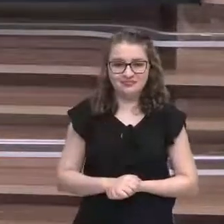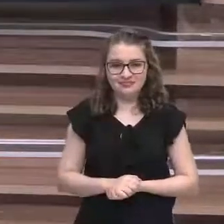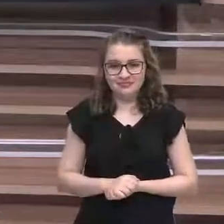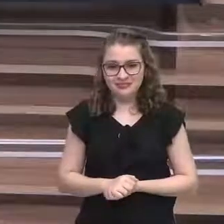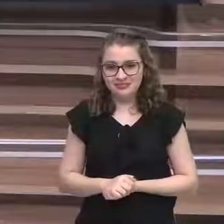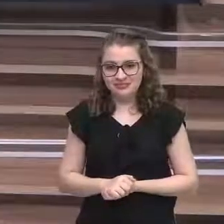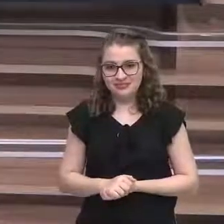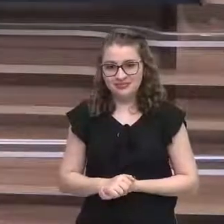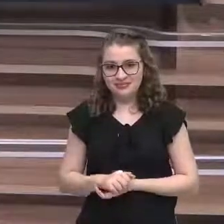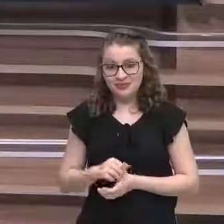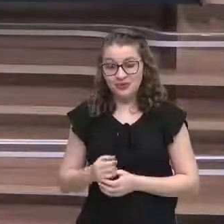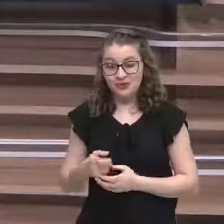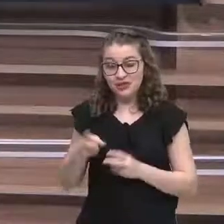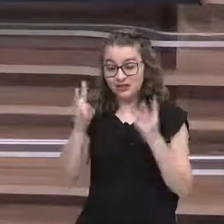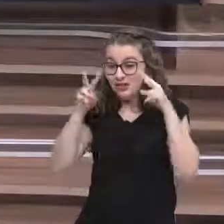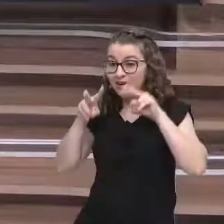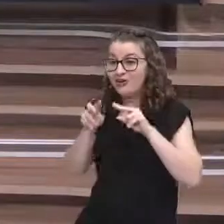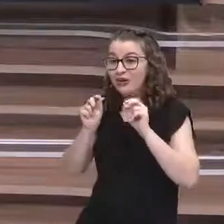muitos órgãos ali dentro, né?